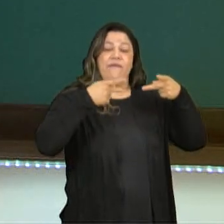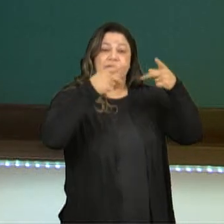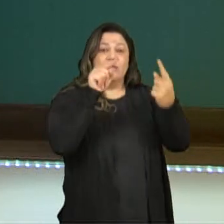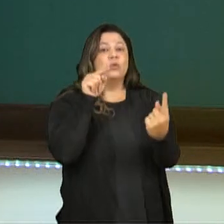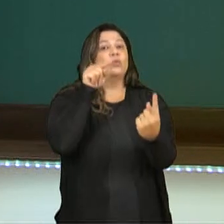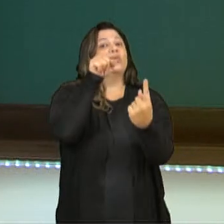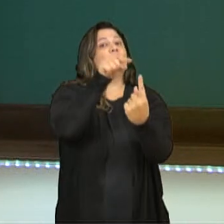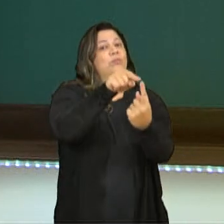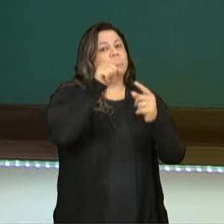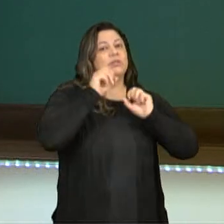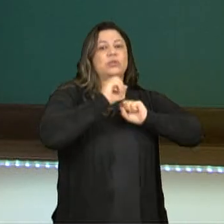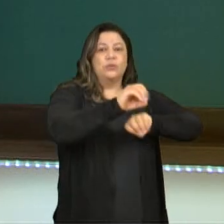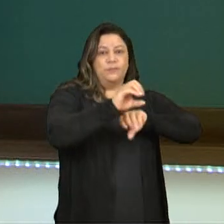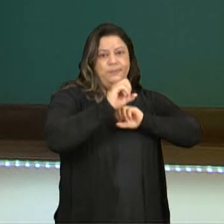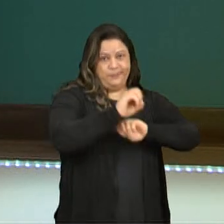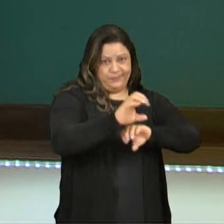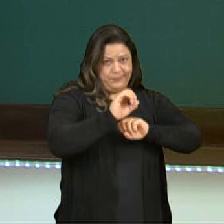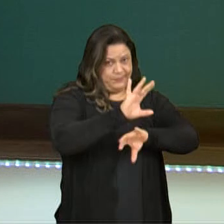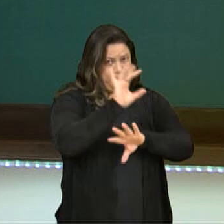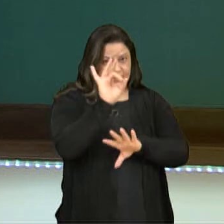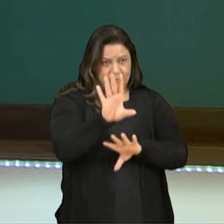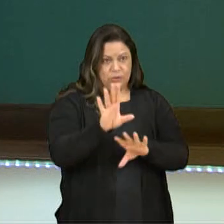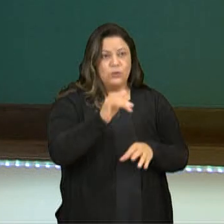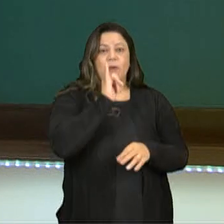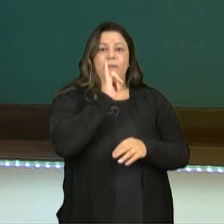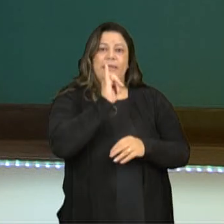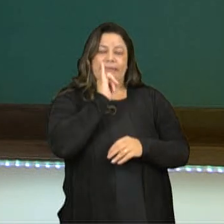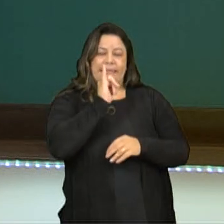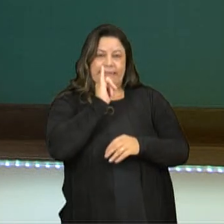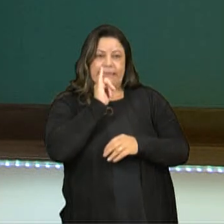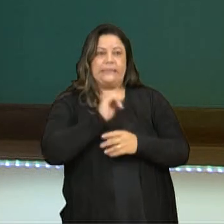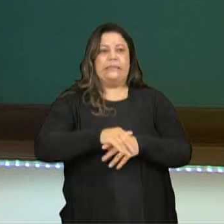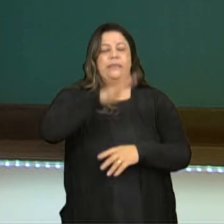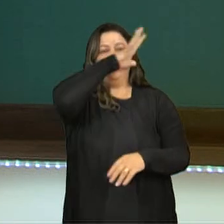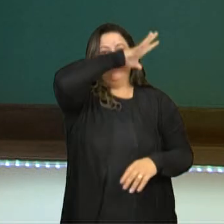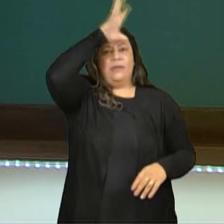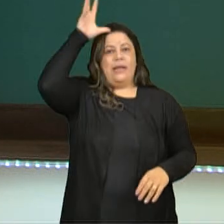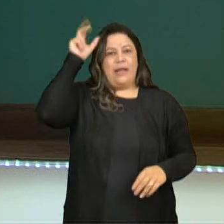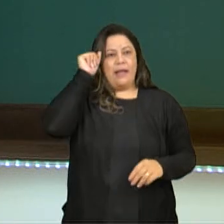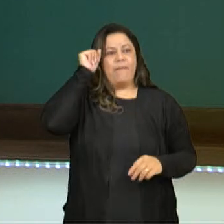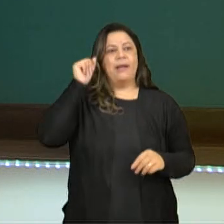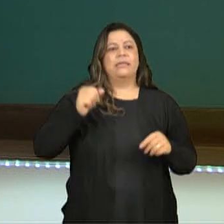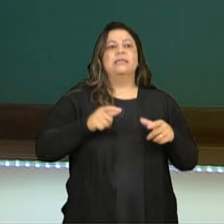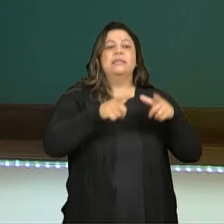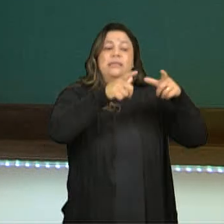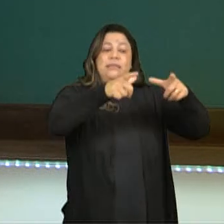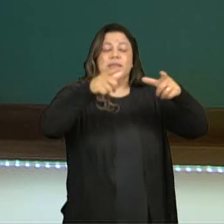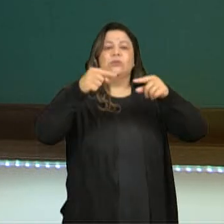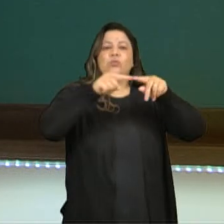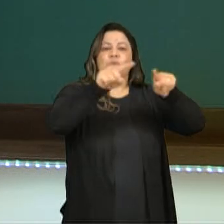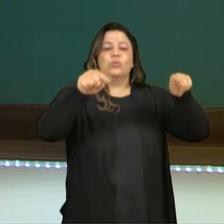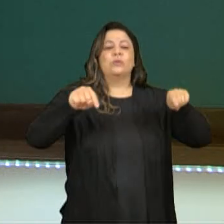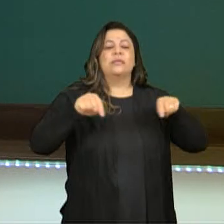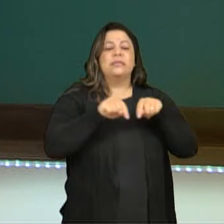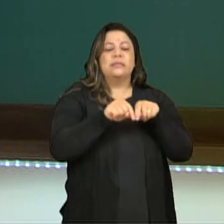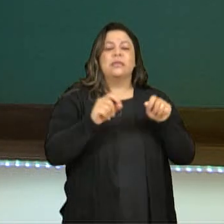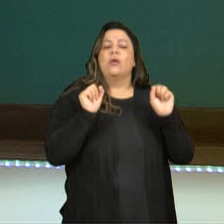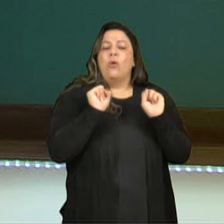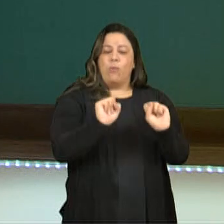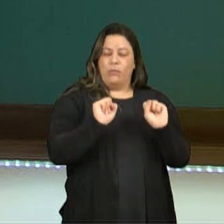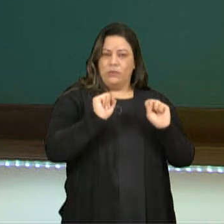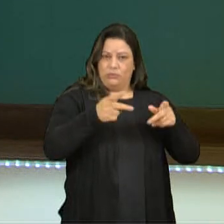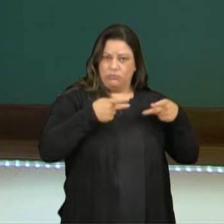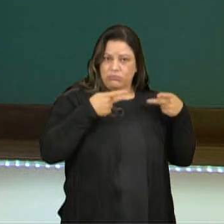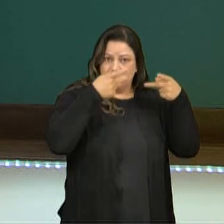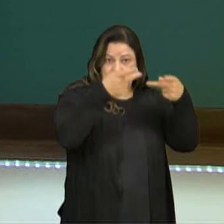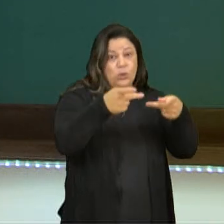objetivo educacional, como por exemplo a Estação Ecológica na Amazônia. A imagem aqui traz para nós. Esse local pode ser visitado